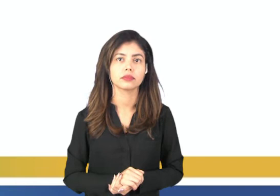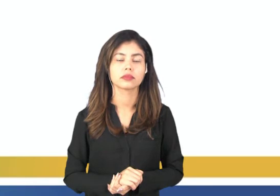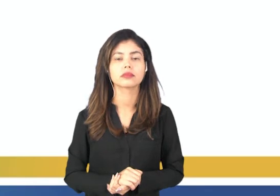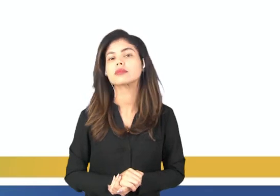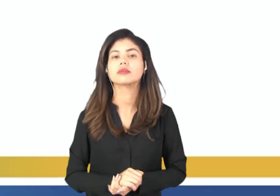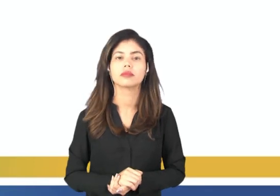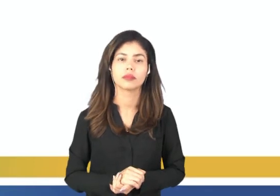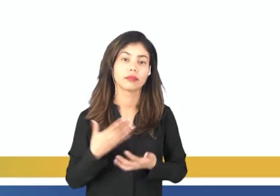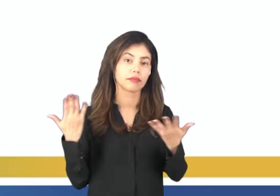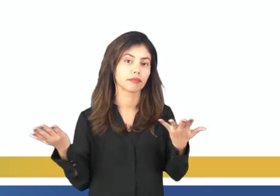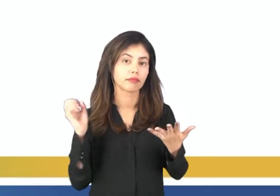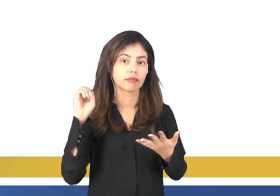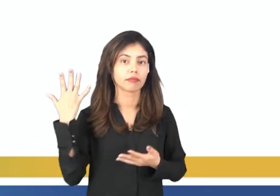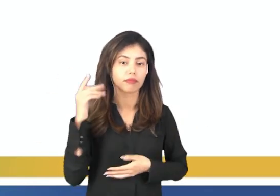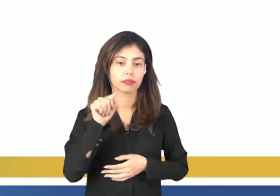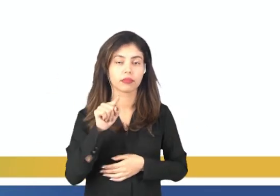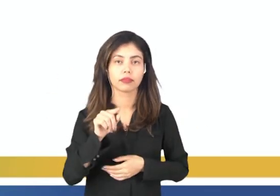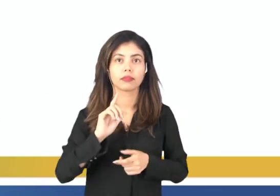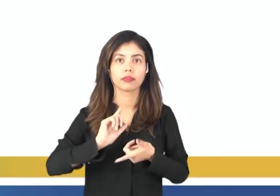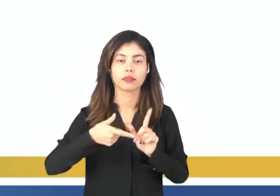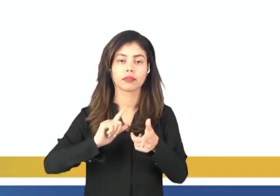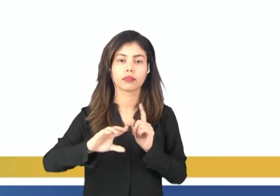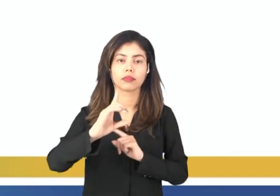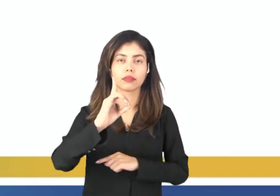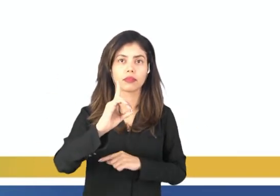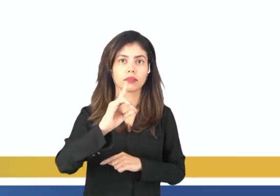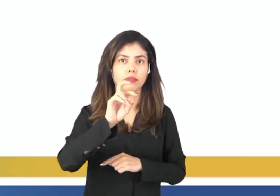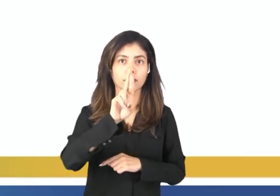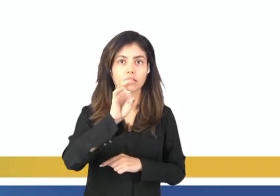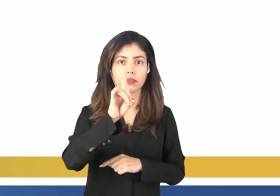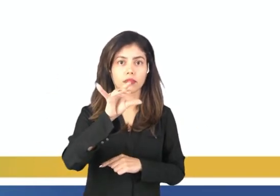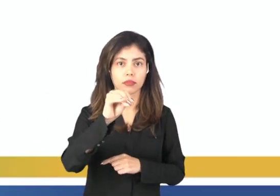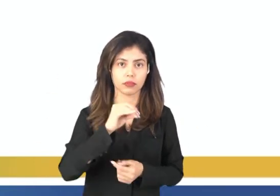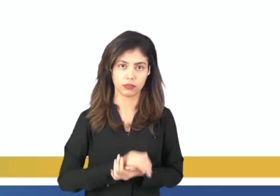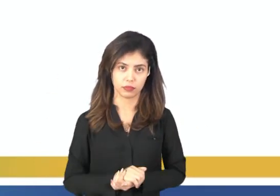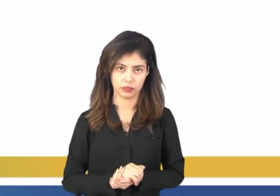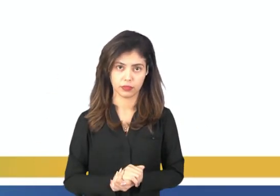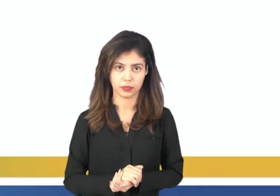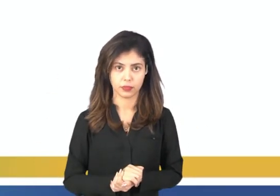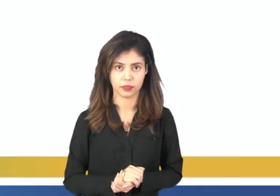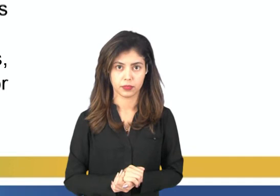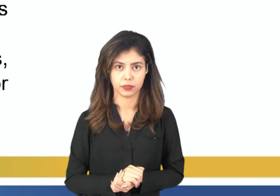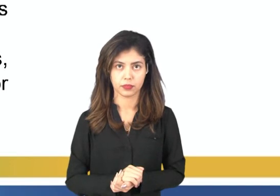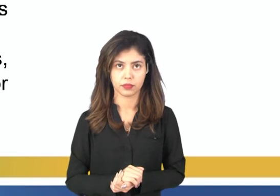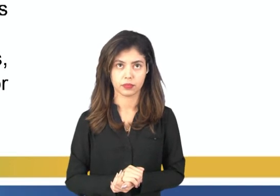nesse caso a alternativa correta vai ser o O Chamado de rádio